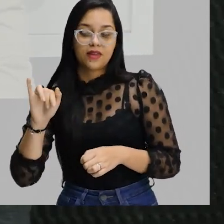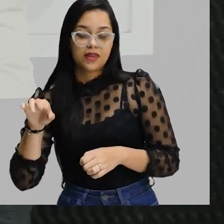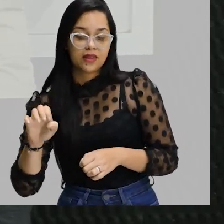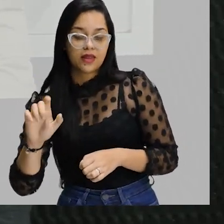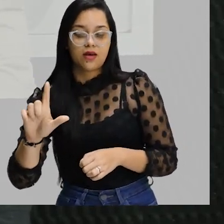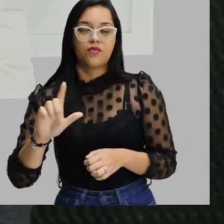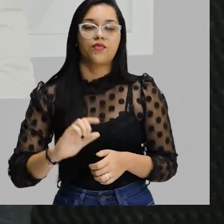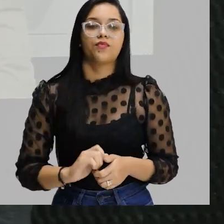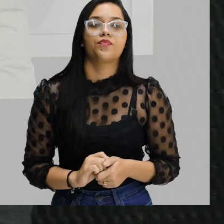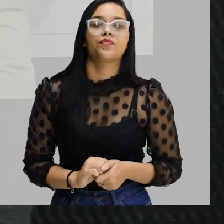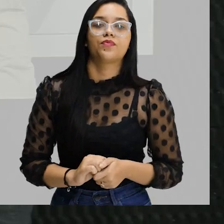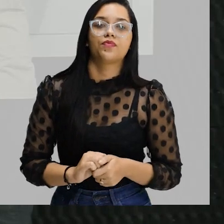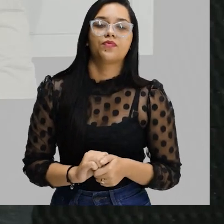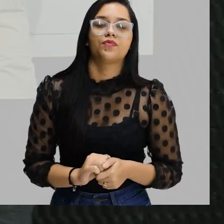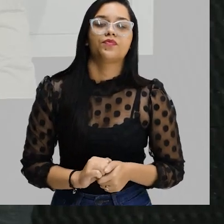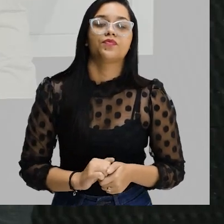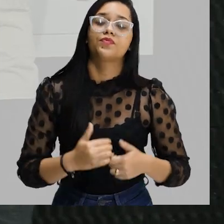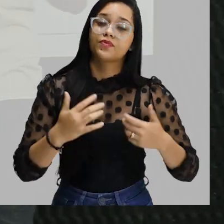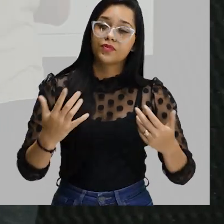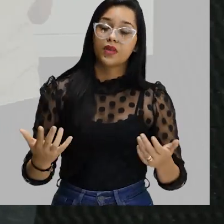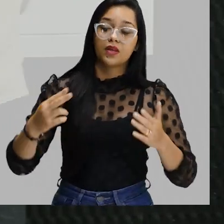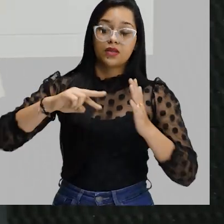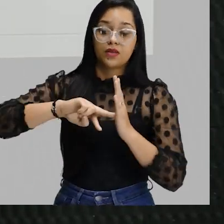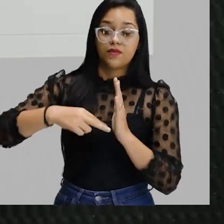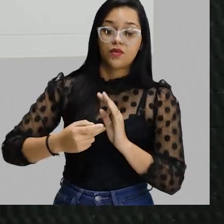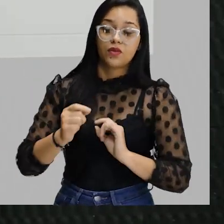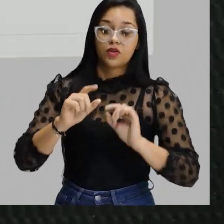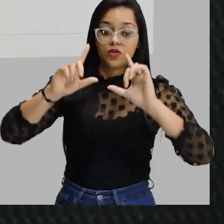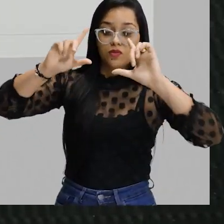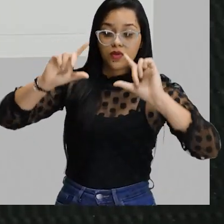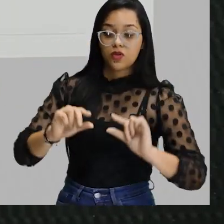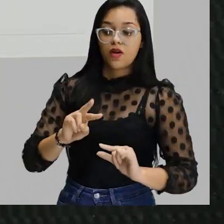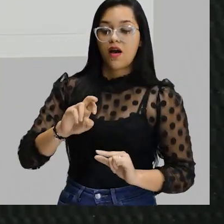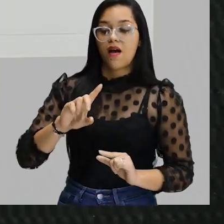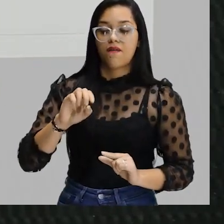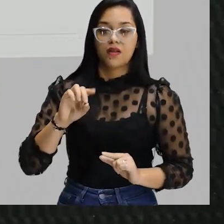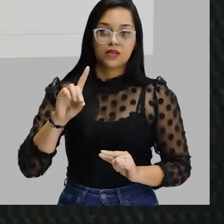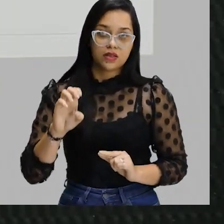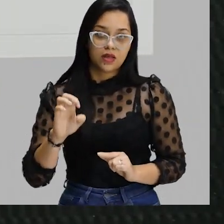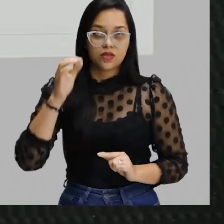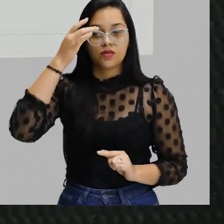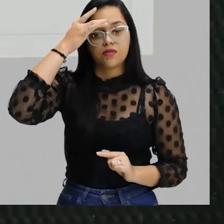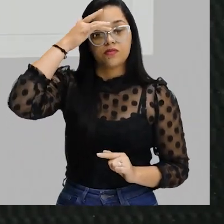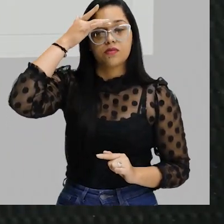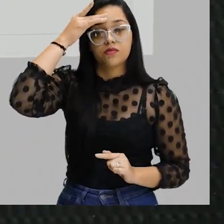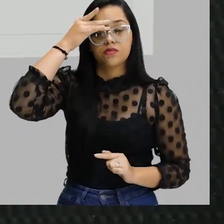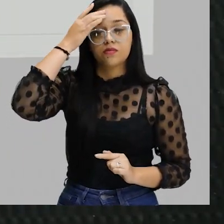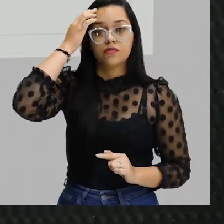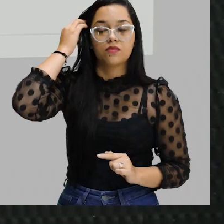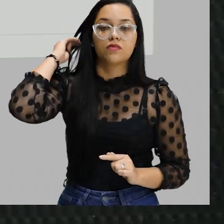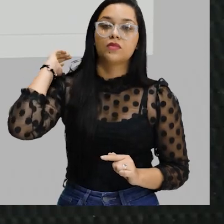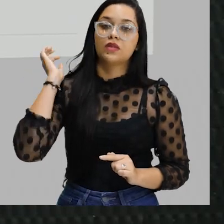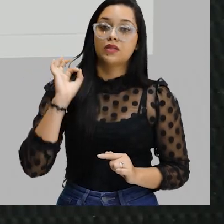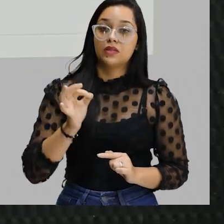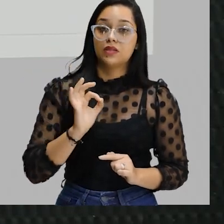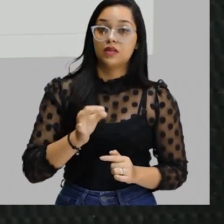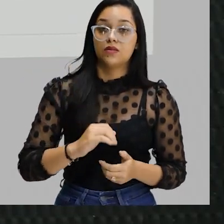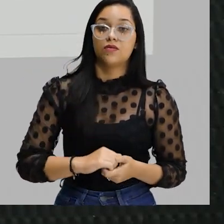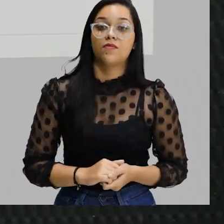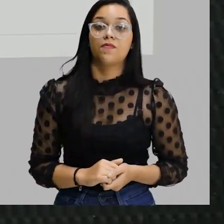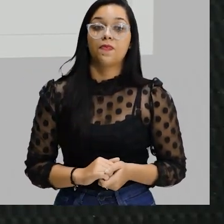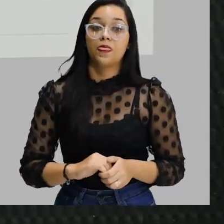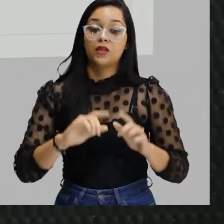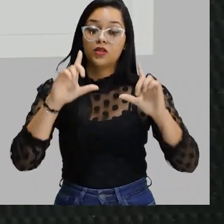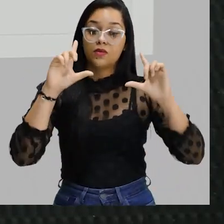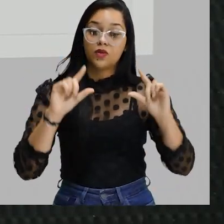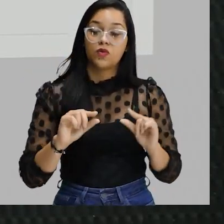Pronto. Ou seja, ele diminuiu sua velocidade. Certo? Ele